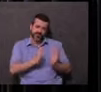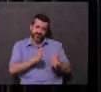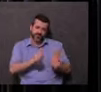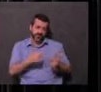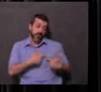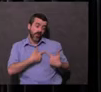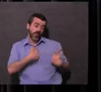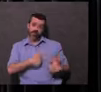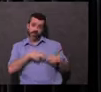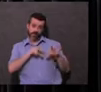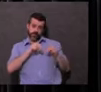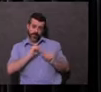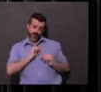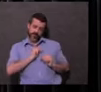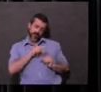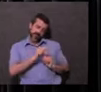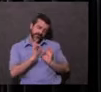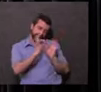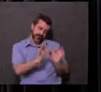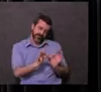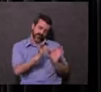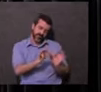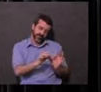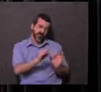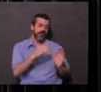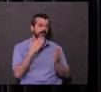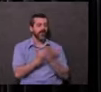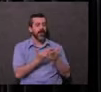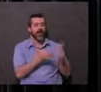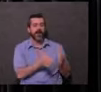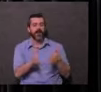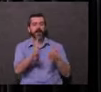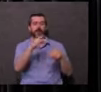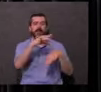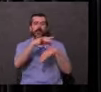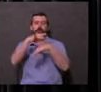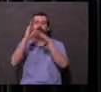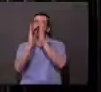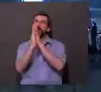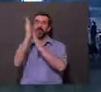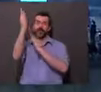imaculado coração será o teu refúgio e o caminho que te conduzirá até Deus.